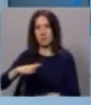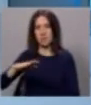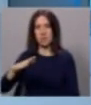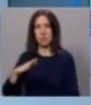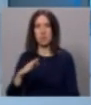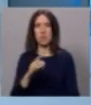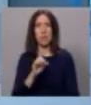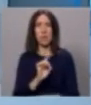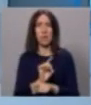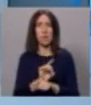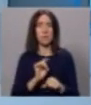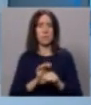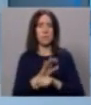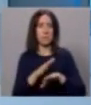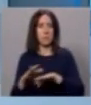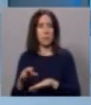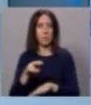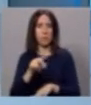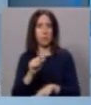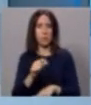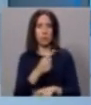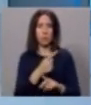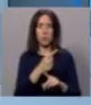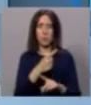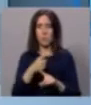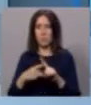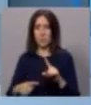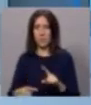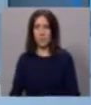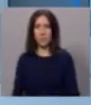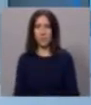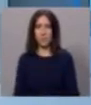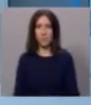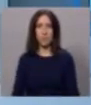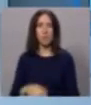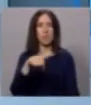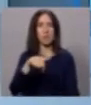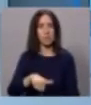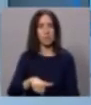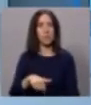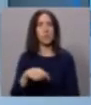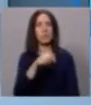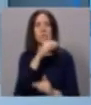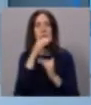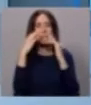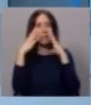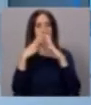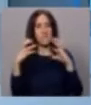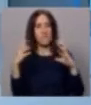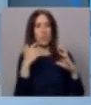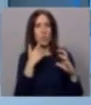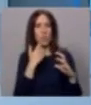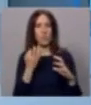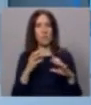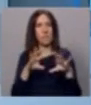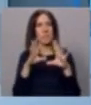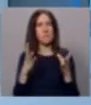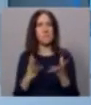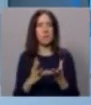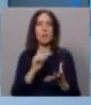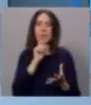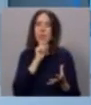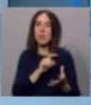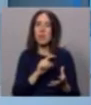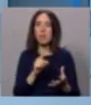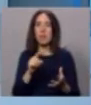em relação à agitação marítima, ondas de noroeste com 1,5 metros. Para a região sul, um dia de céu geralmente muito nublado, também há esta possibilidade de